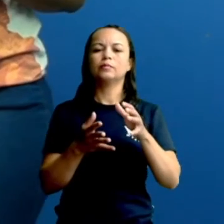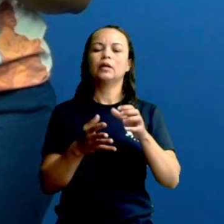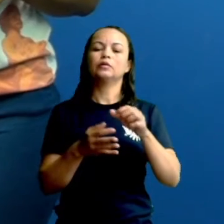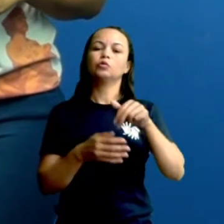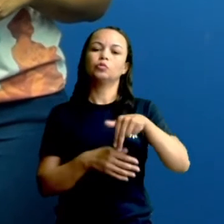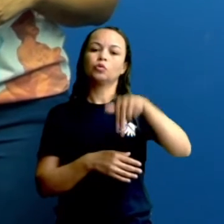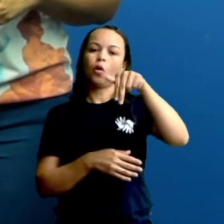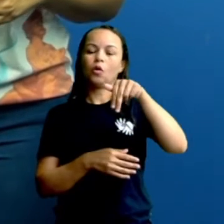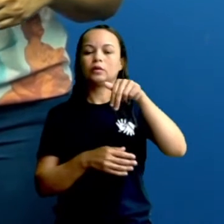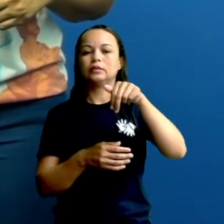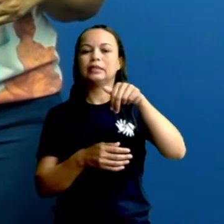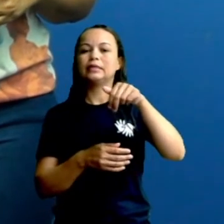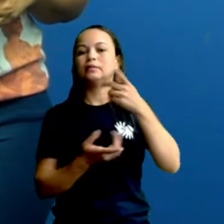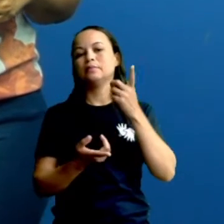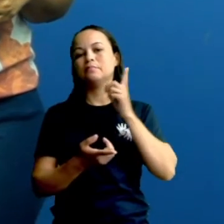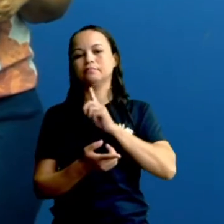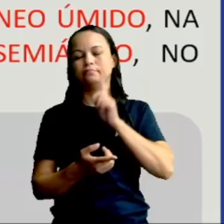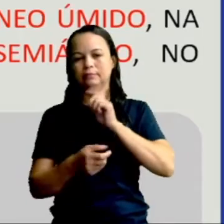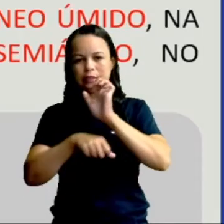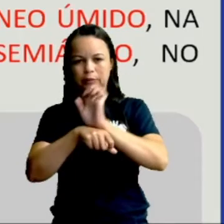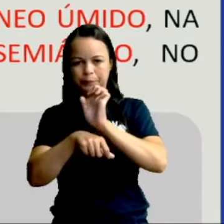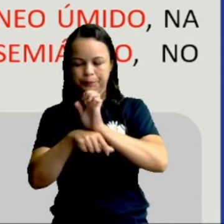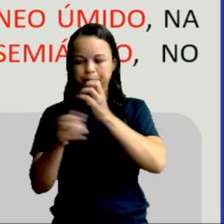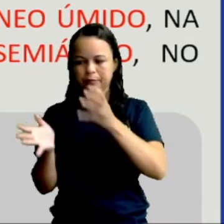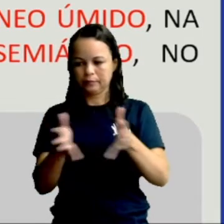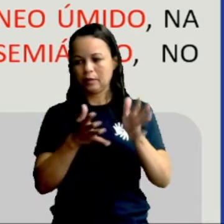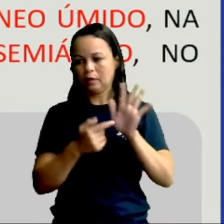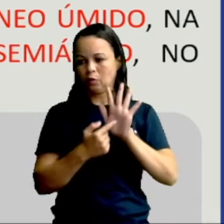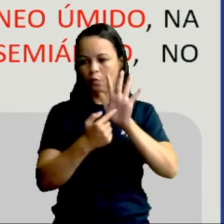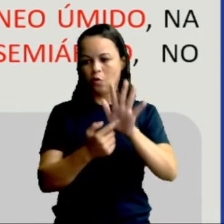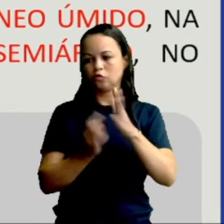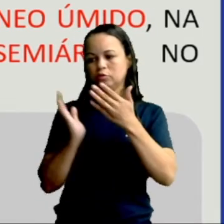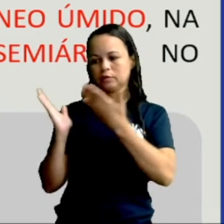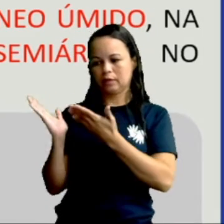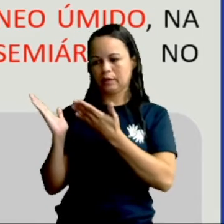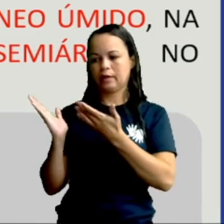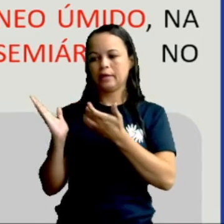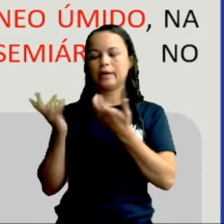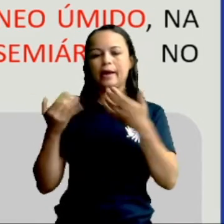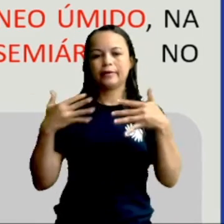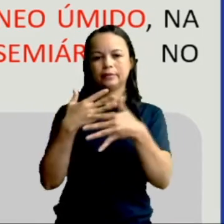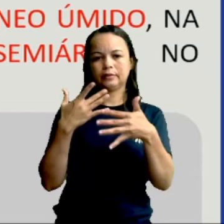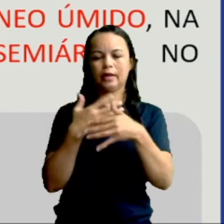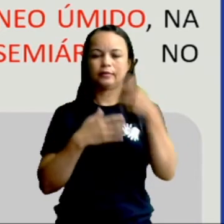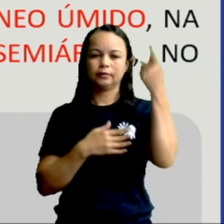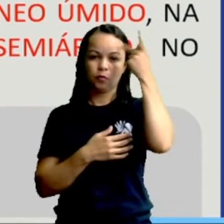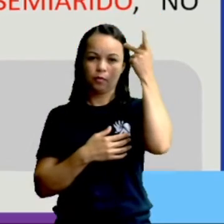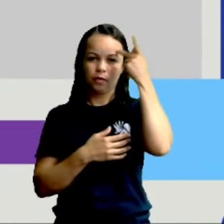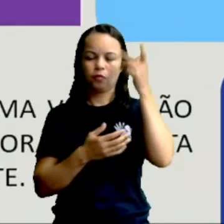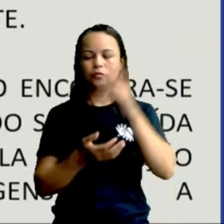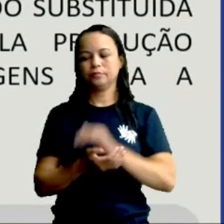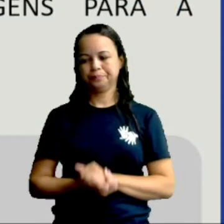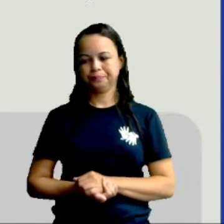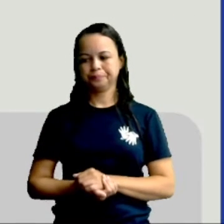de Minas Gerais. E aí na imagem você está vendo Campos do Jordão, a cidade de São Paulo.